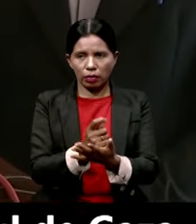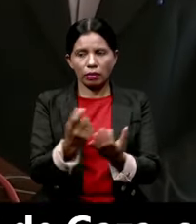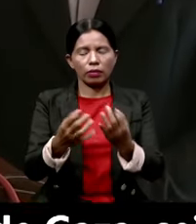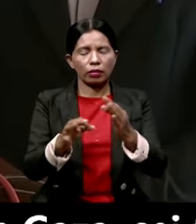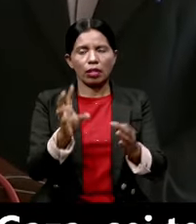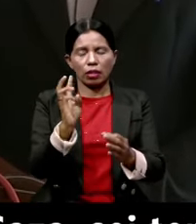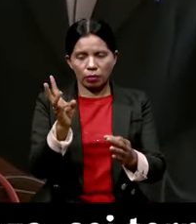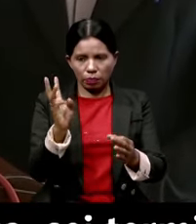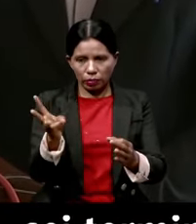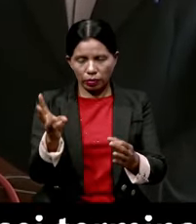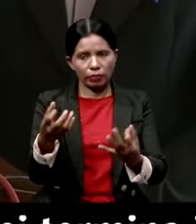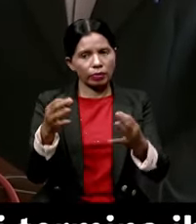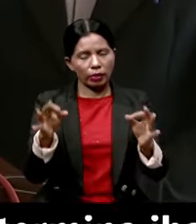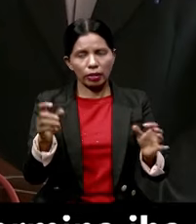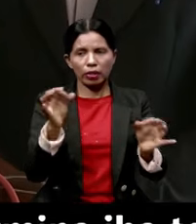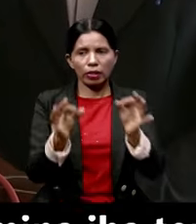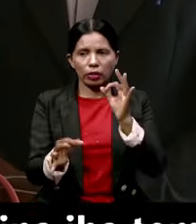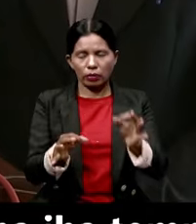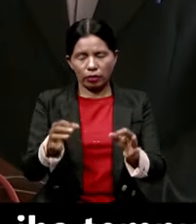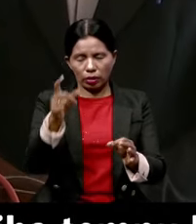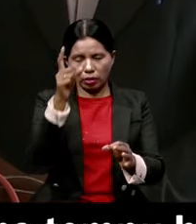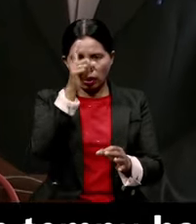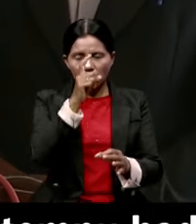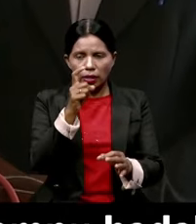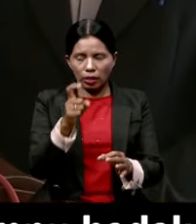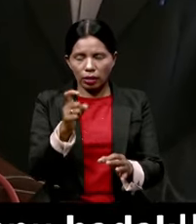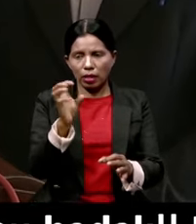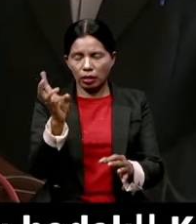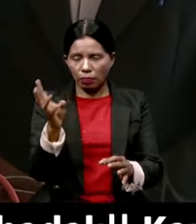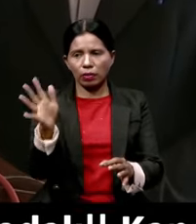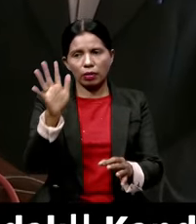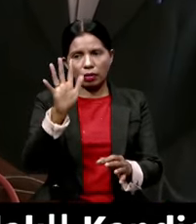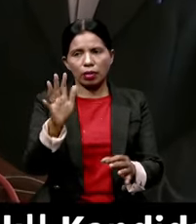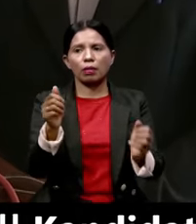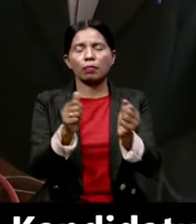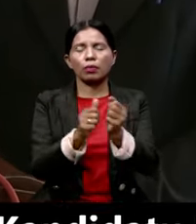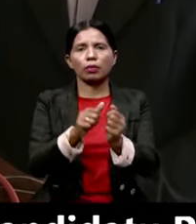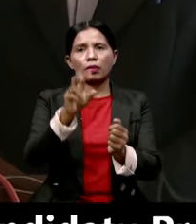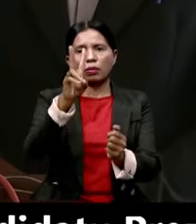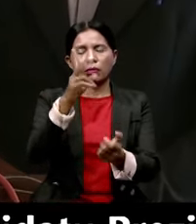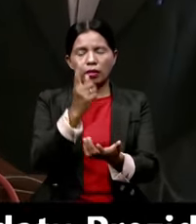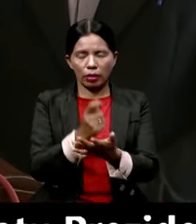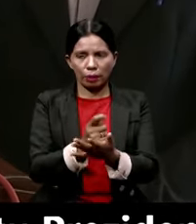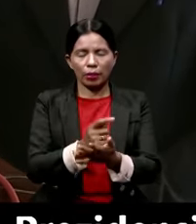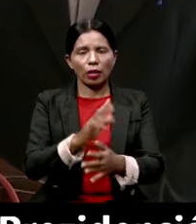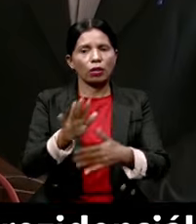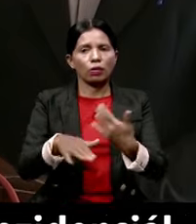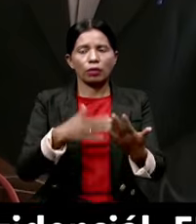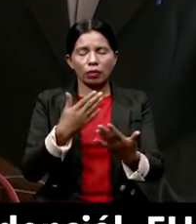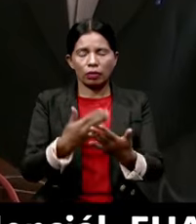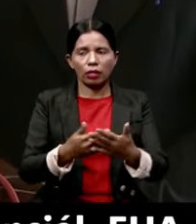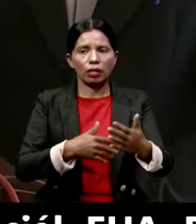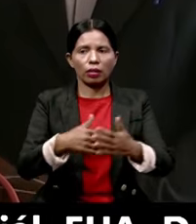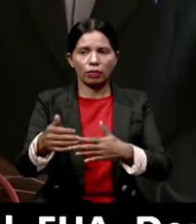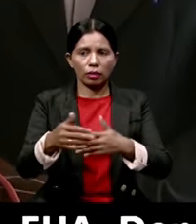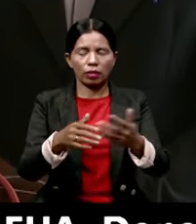60. Se ita carba 65 carik, né? Por volta de 2.000. Então, total, né, depende da de